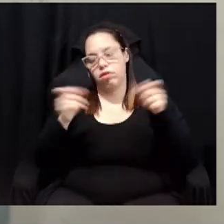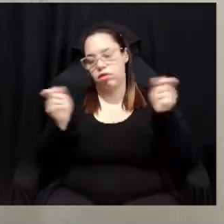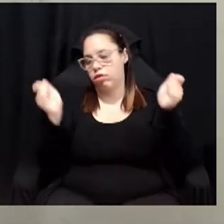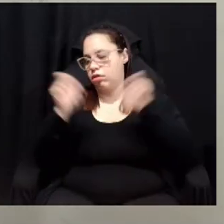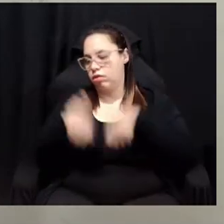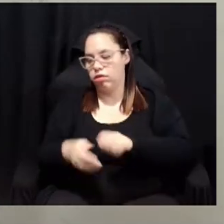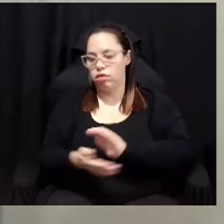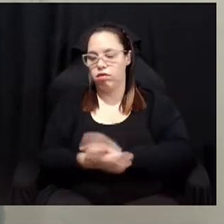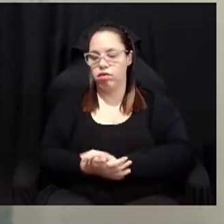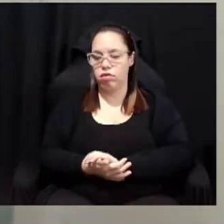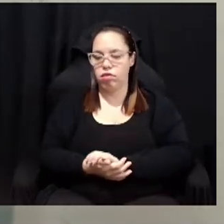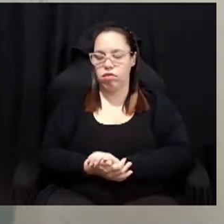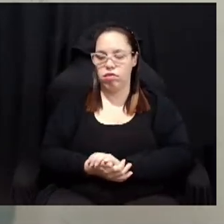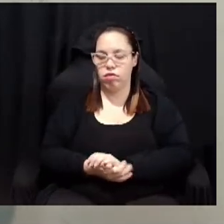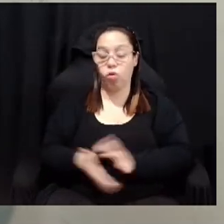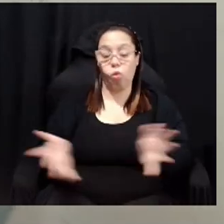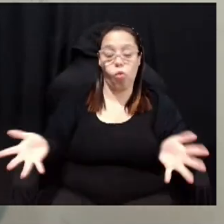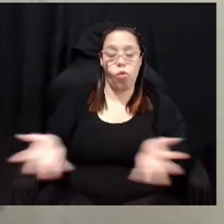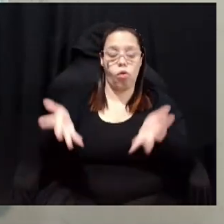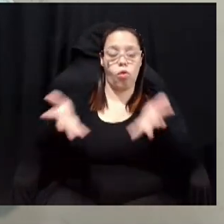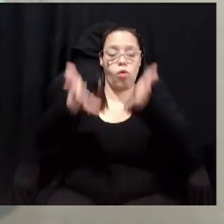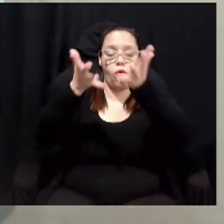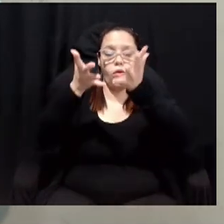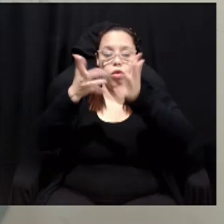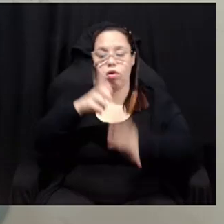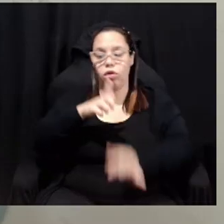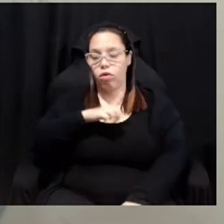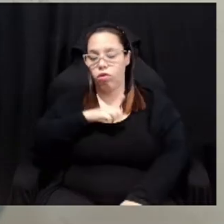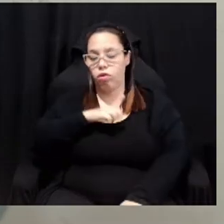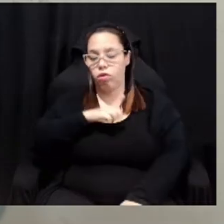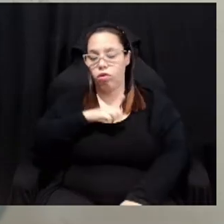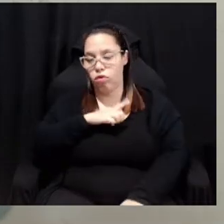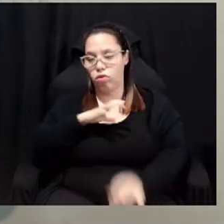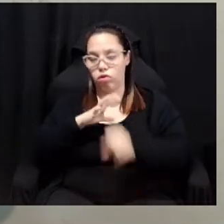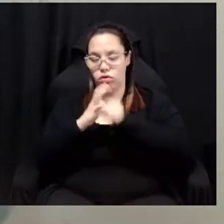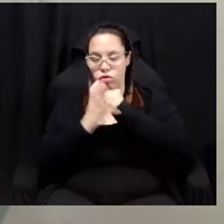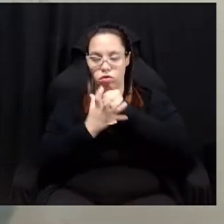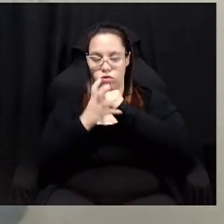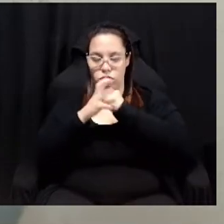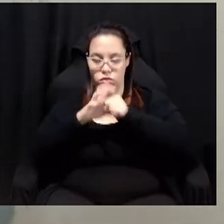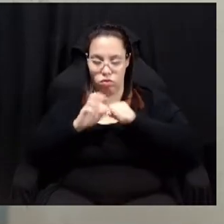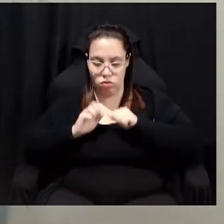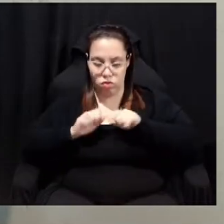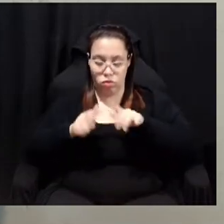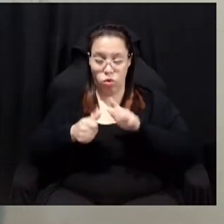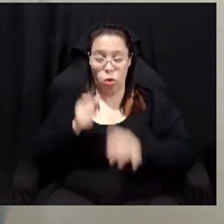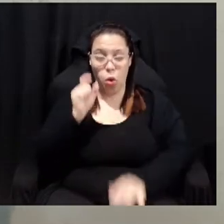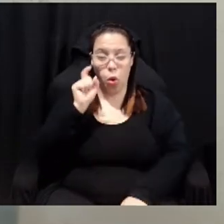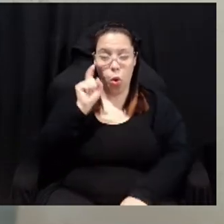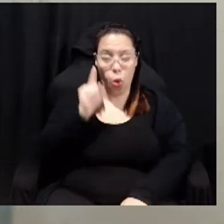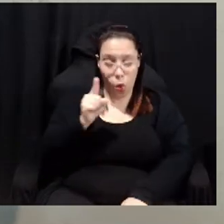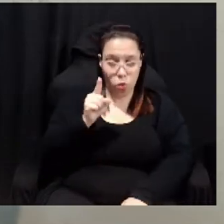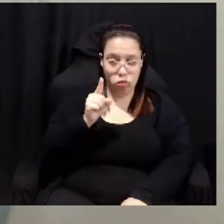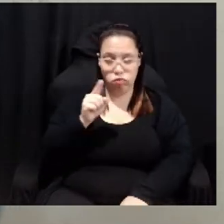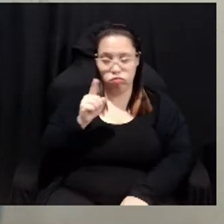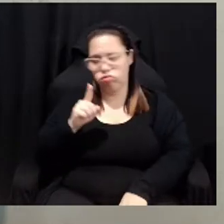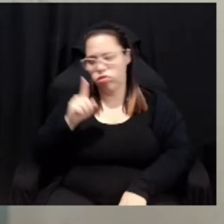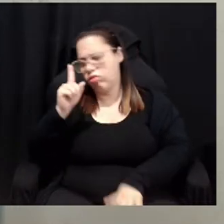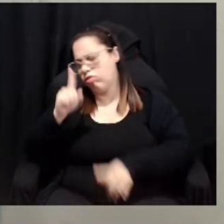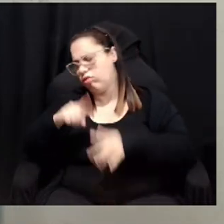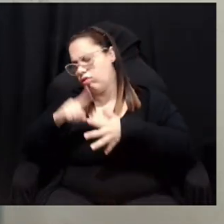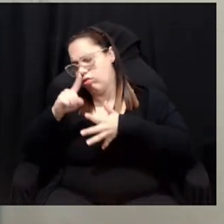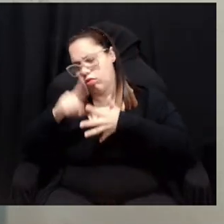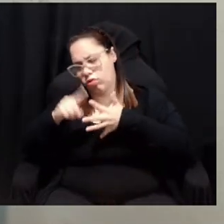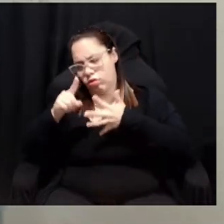esse impulsionamento, que às vezes eu tenho, a pandemia foi um motivo, mas eu tenho diversos outros e hoje não dá